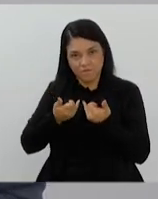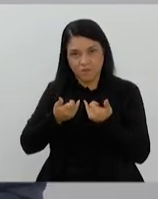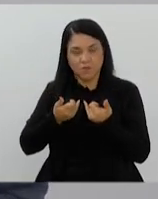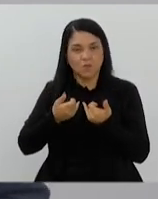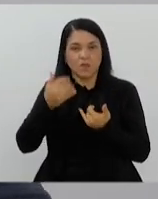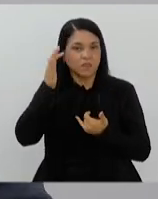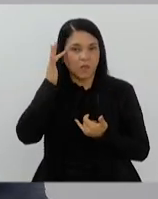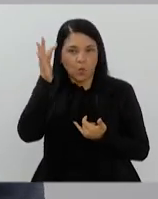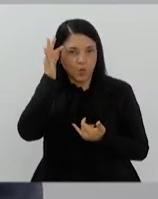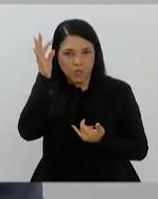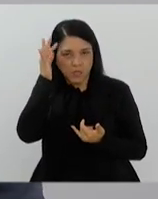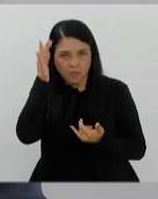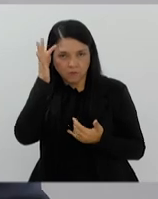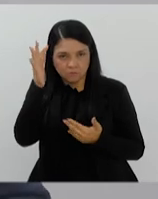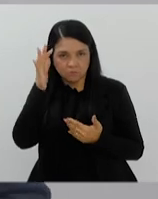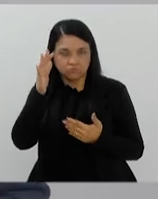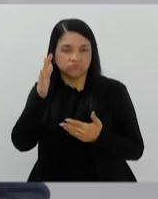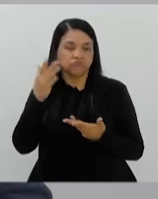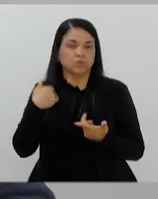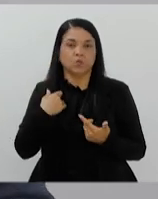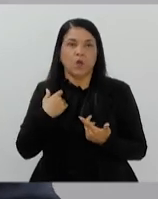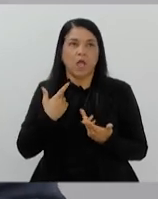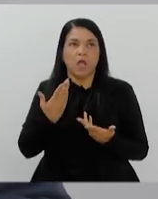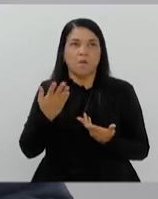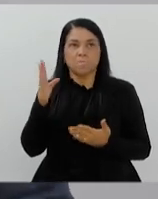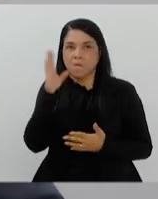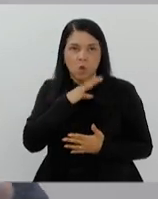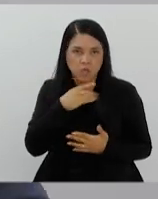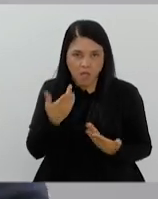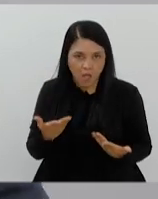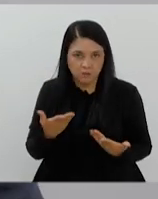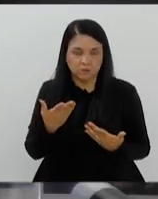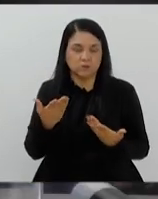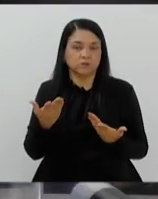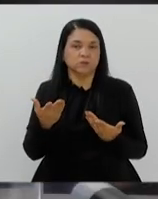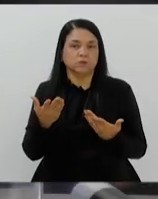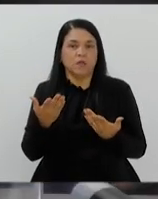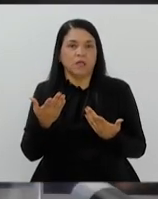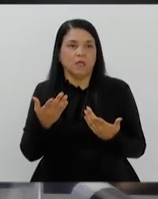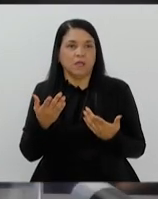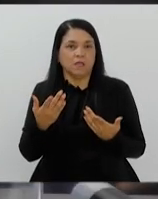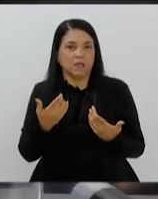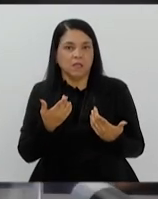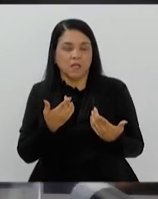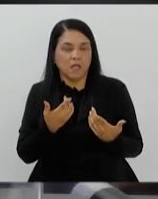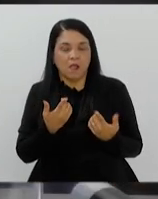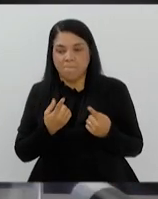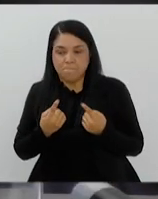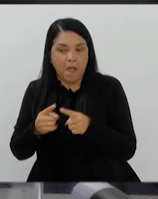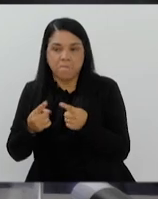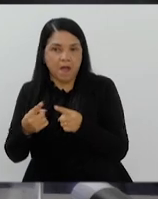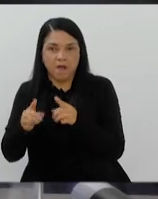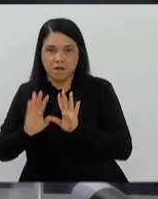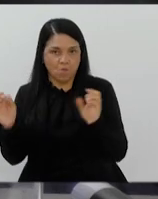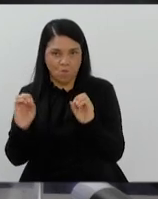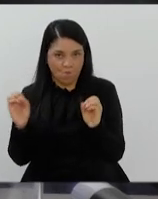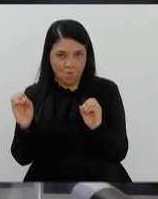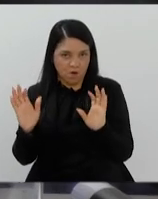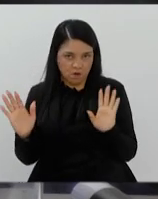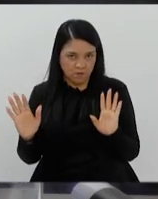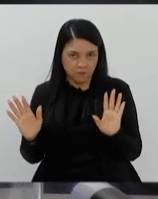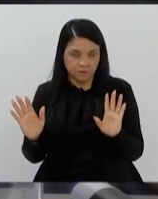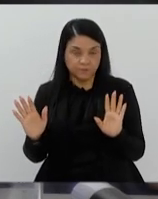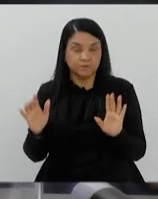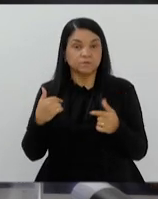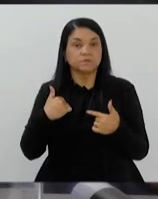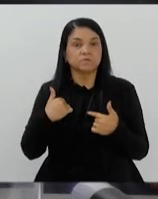Conspiração não vai nenhum gênio do mal nenhuma engenharia diabólica para afrontar ninguém mas